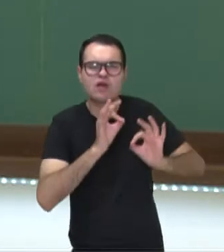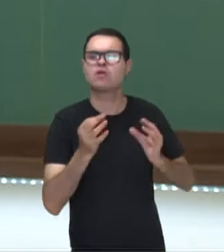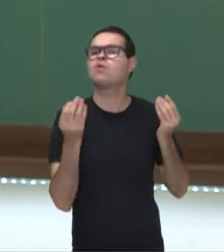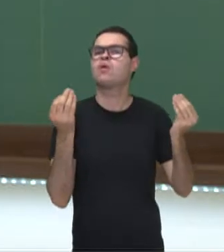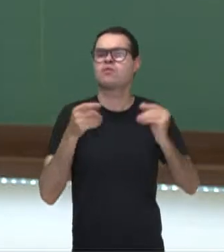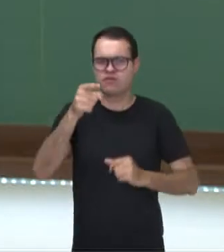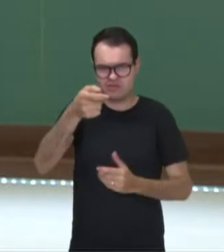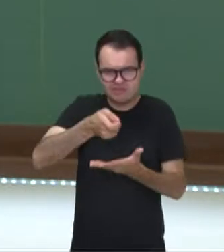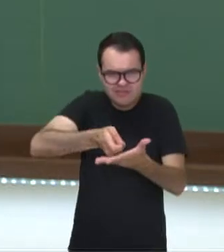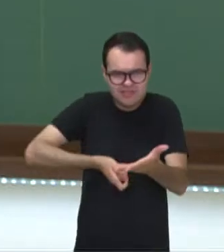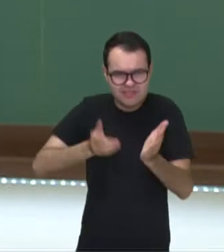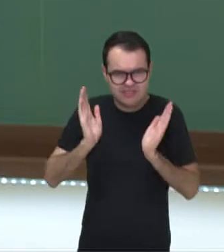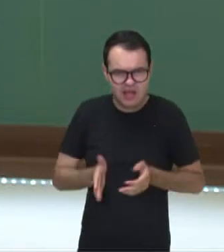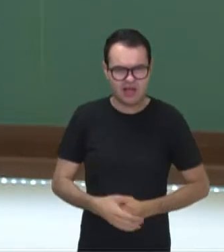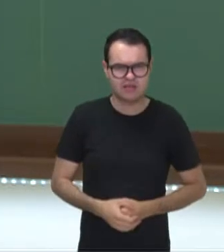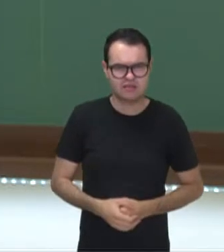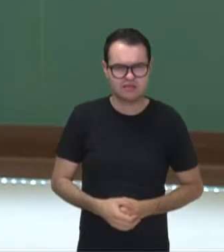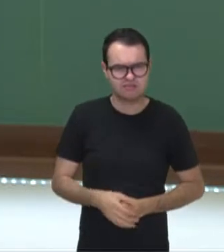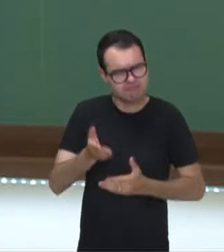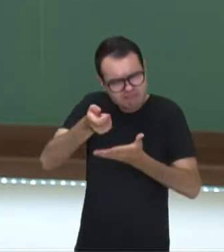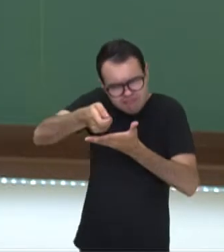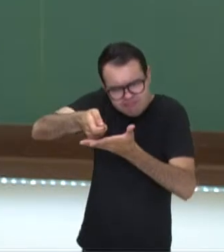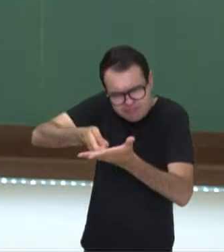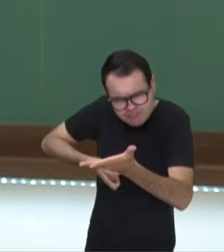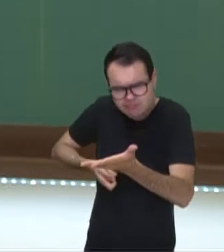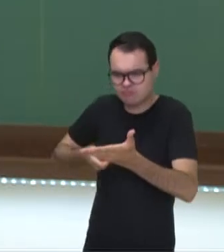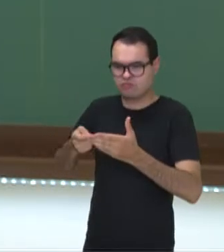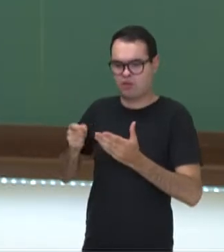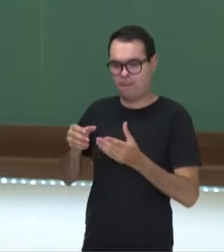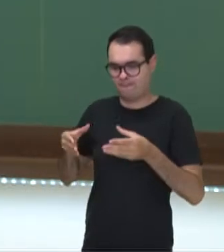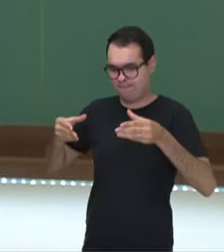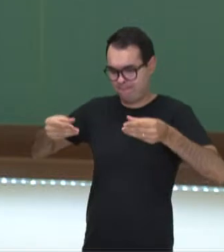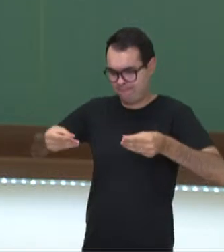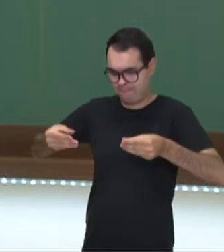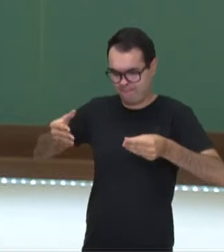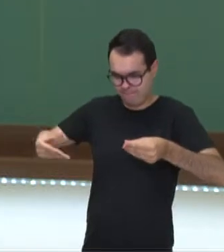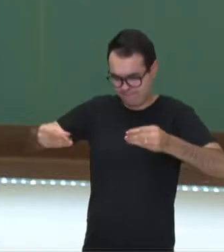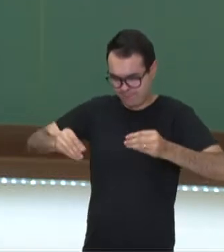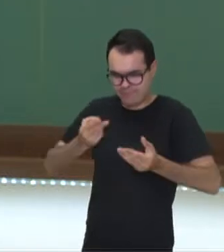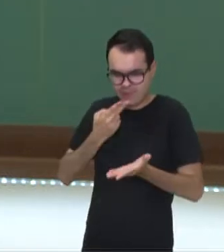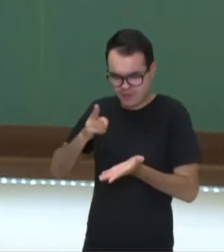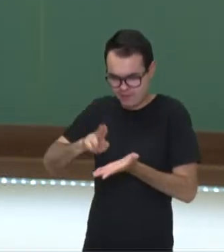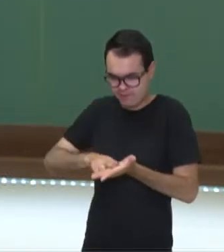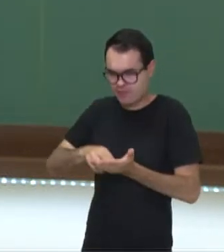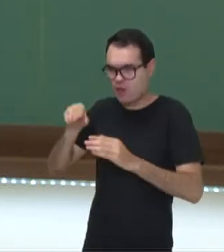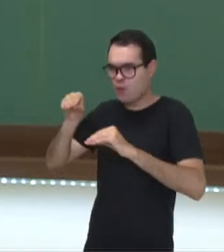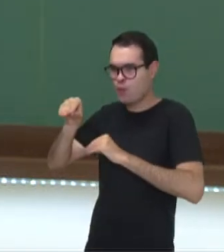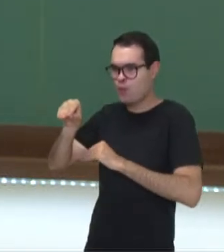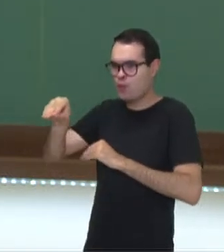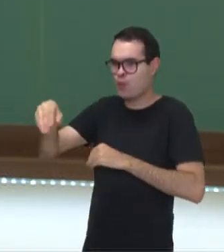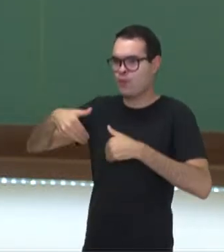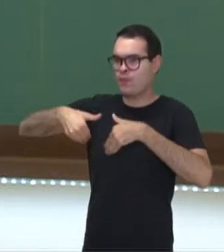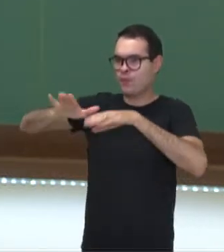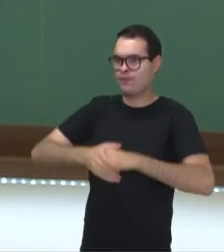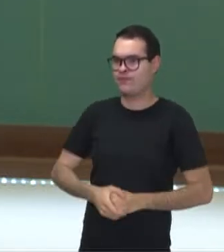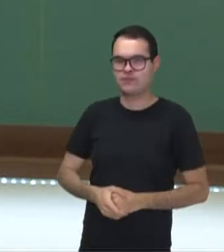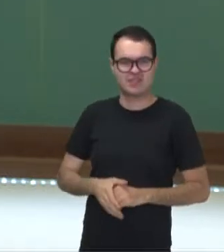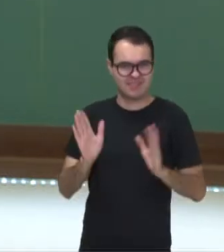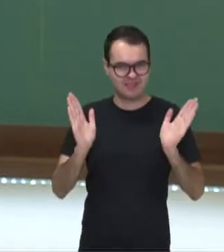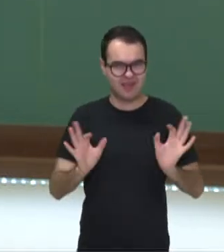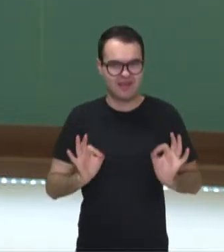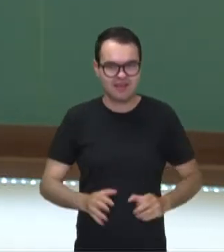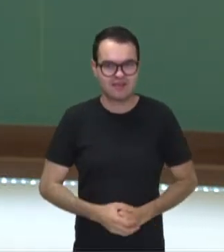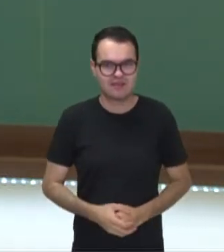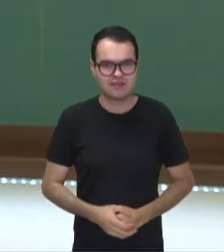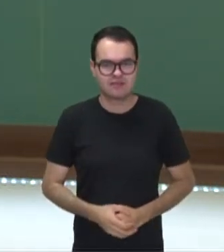vocês já escreveram uma carta? Escreveram, colocaram no correio, enviaram, já fizeram isso? E se vocês